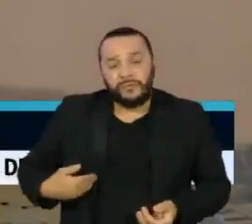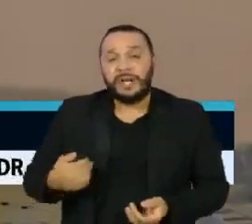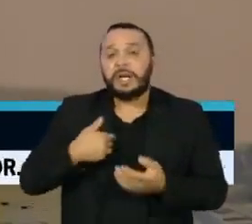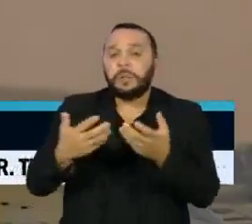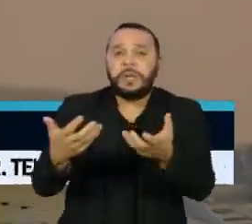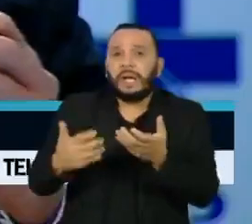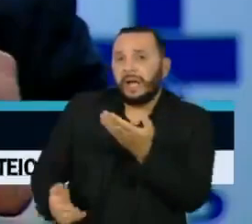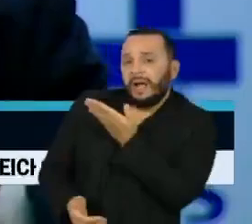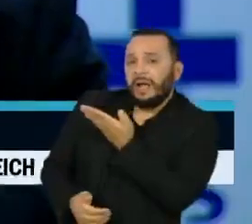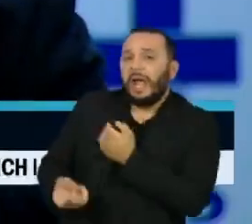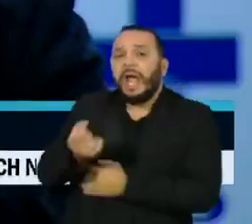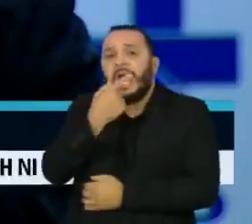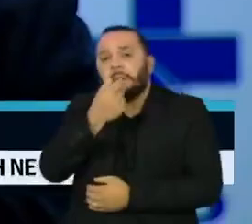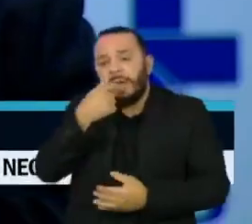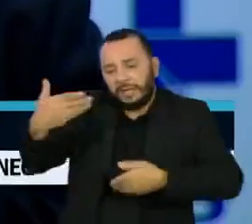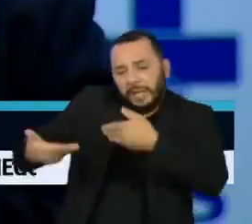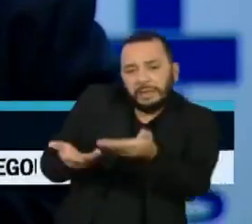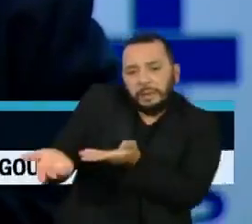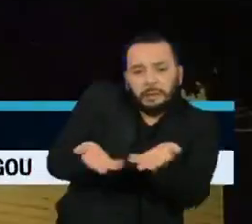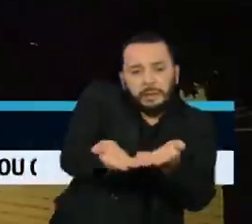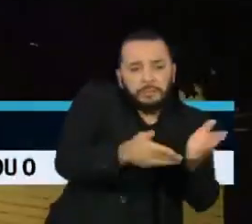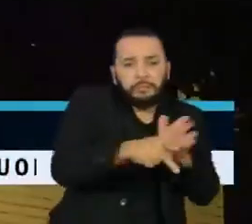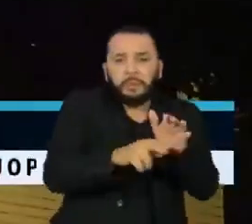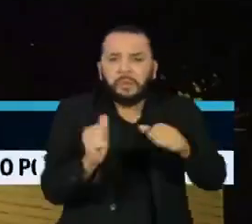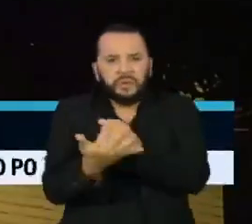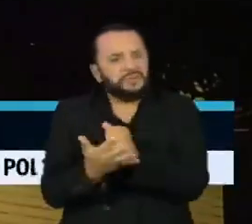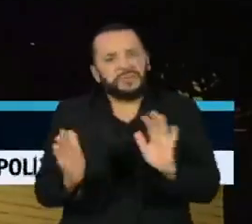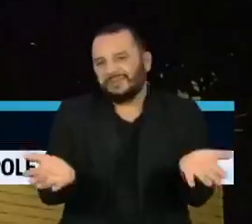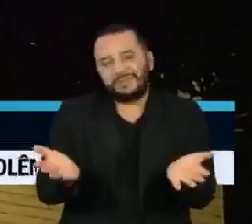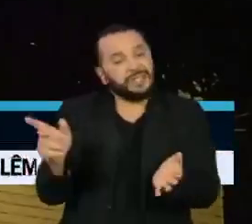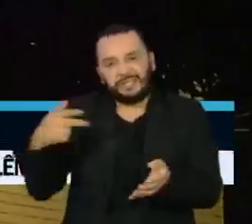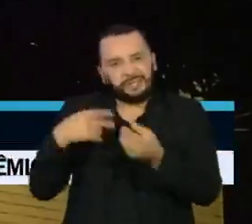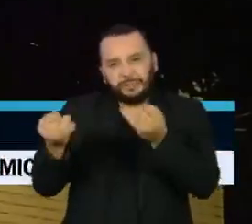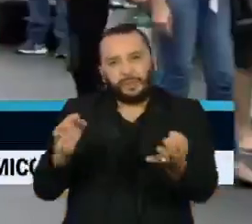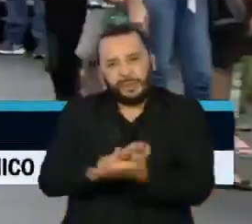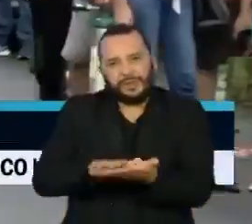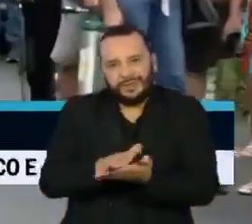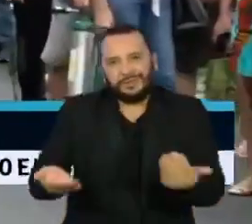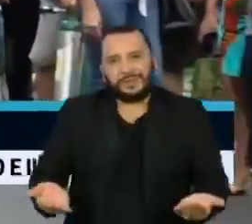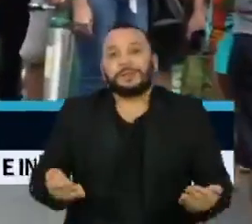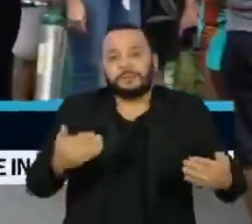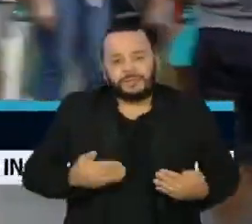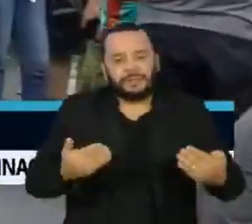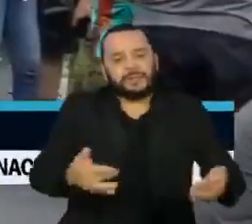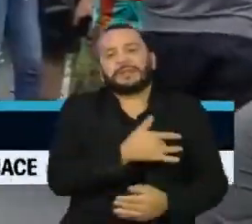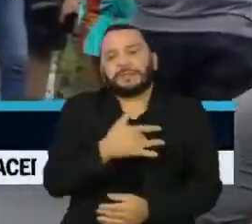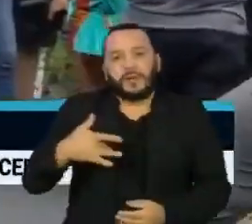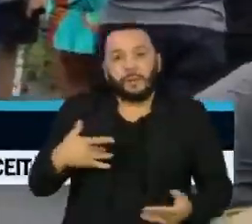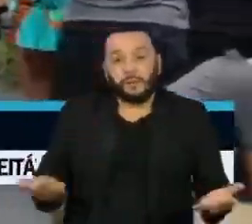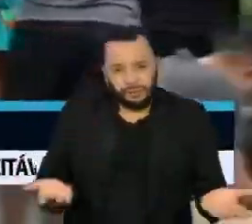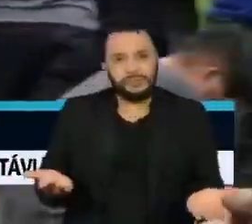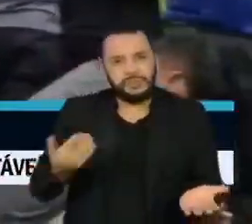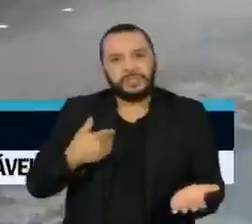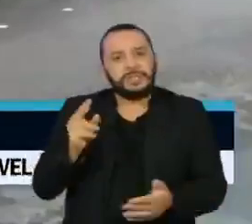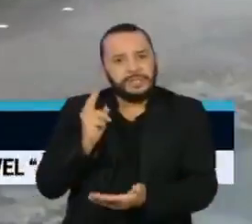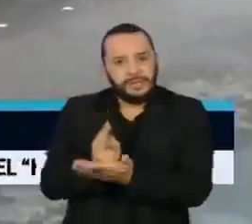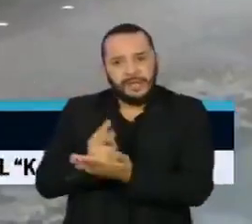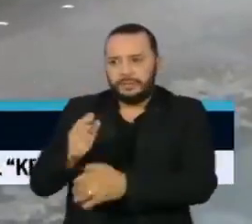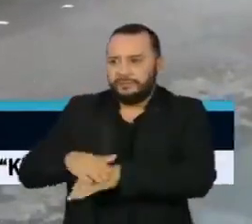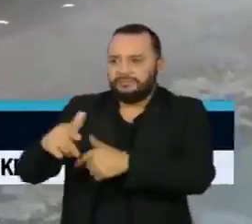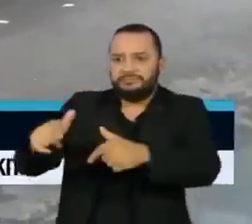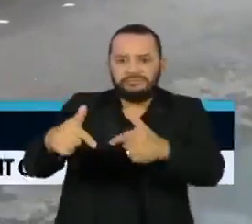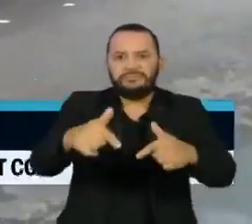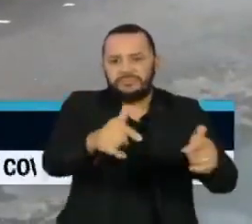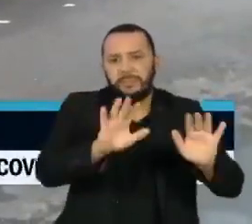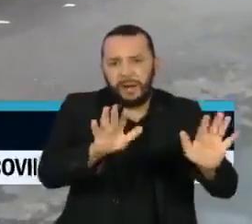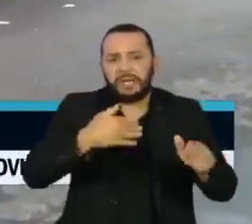científica comprovada. O ministro afirmou que a pasta sempre atuou em todas as frentes, mas defendeu que resolver a falta de oxigênio não é